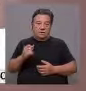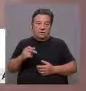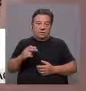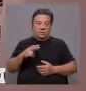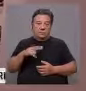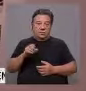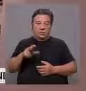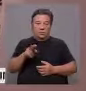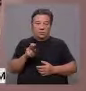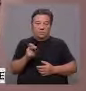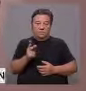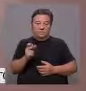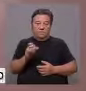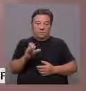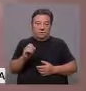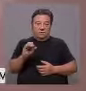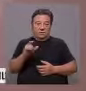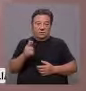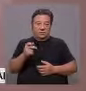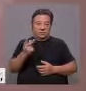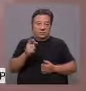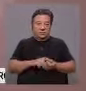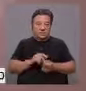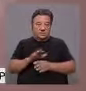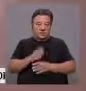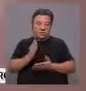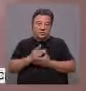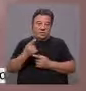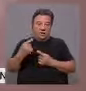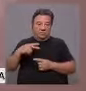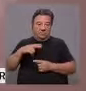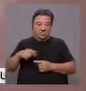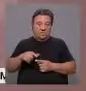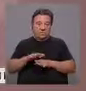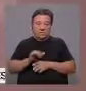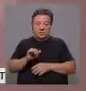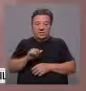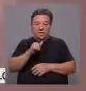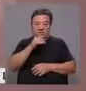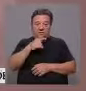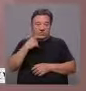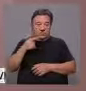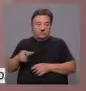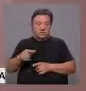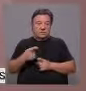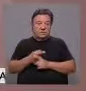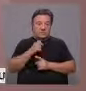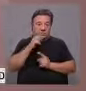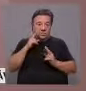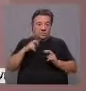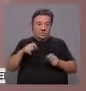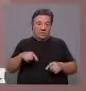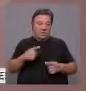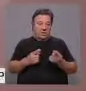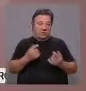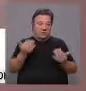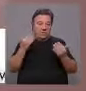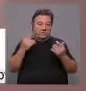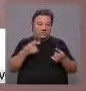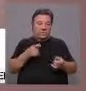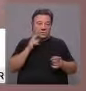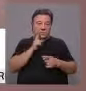do Oeste são duas espécies de peixes que apenas existem em Portugal, são peixes de água doce e das quais pode encontrar aqui alguma informação no